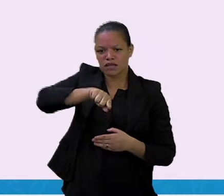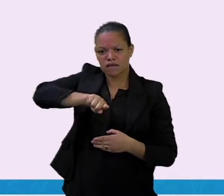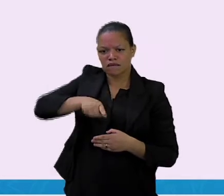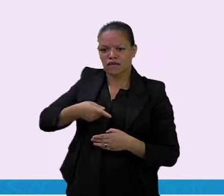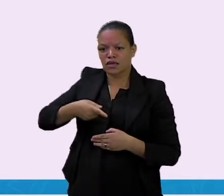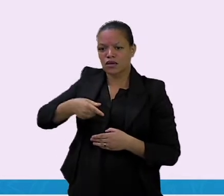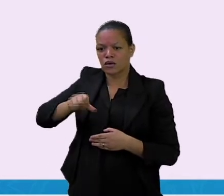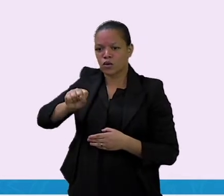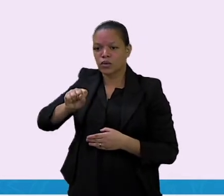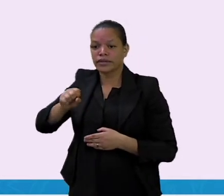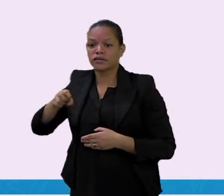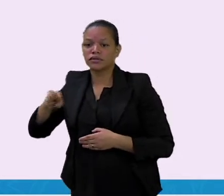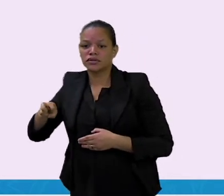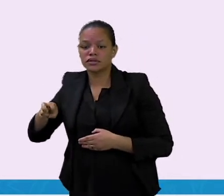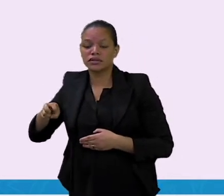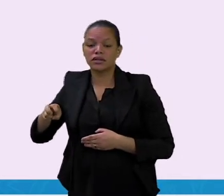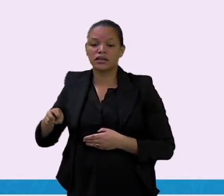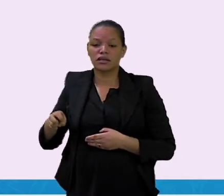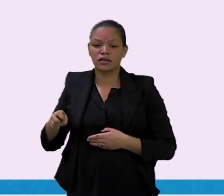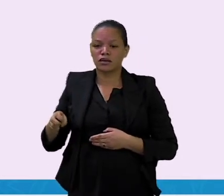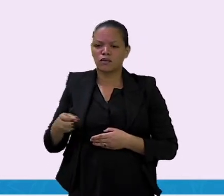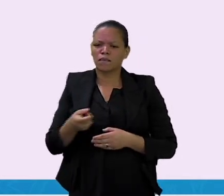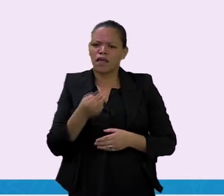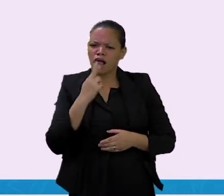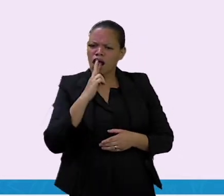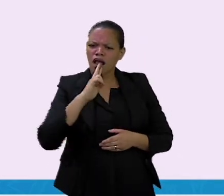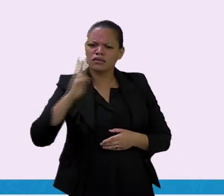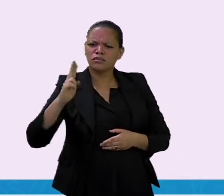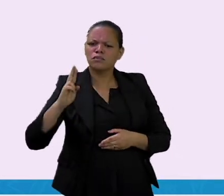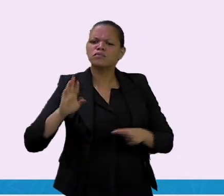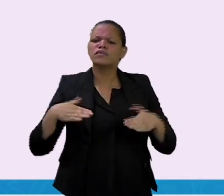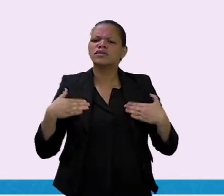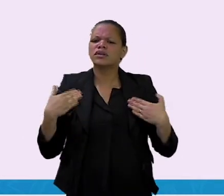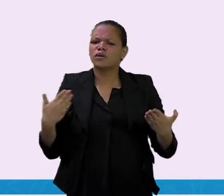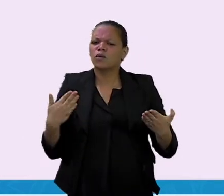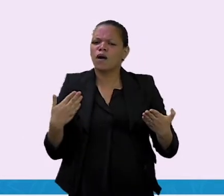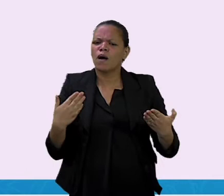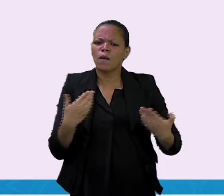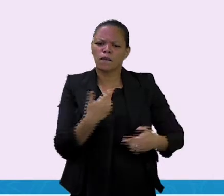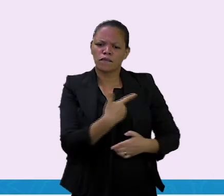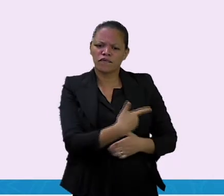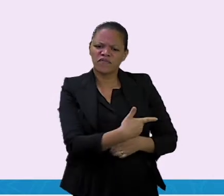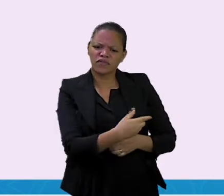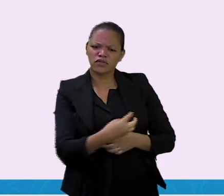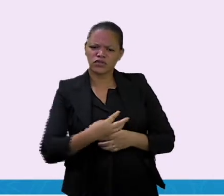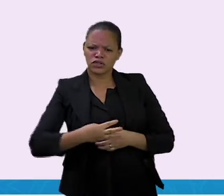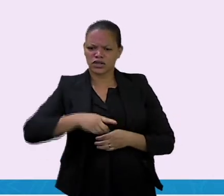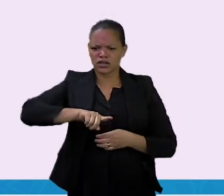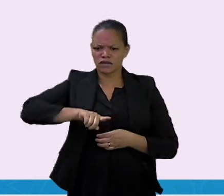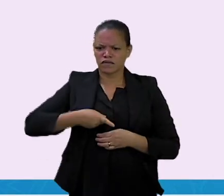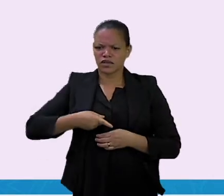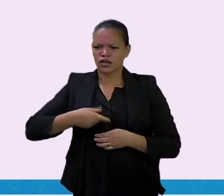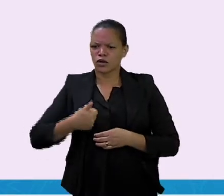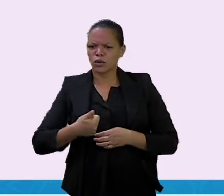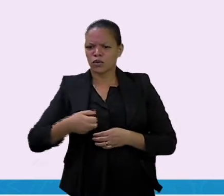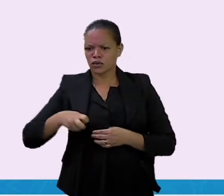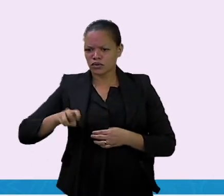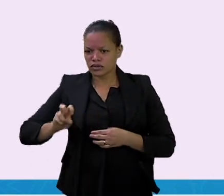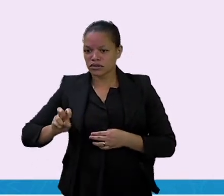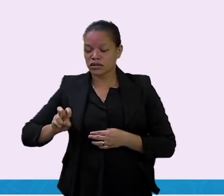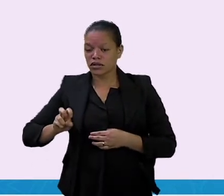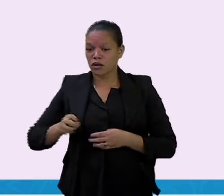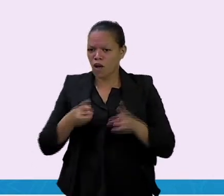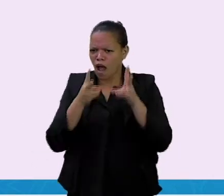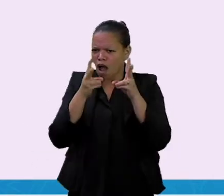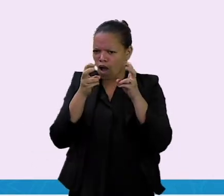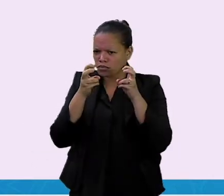questão, notem que a vírgula foi colocada uma embaixo da outra. Coloquei aqui, então, Vamos